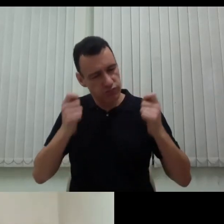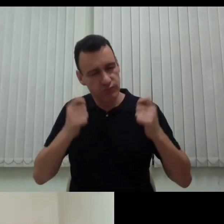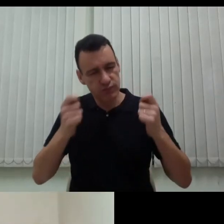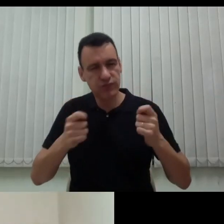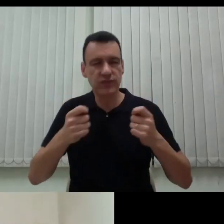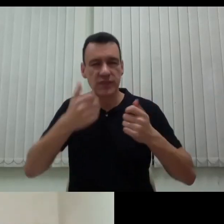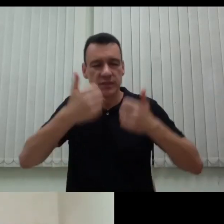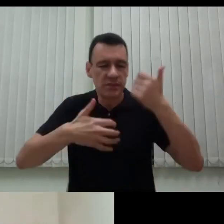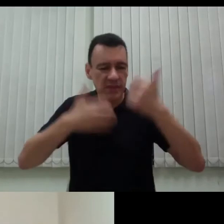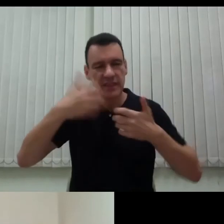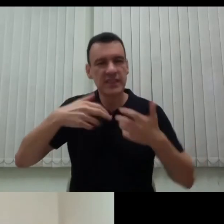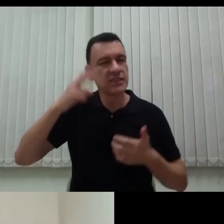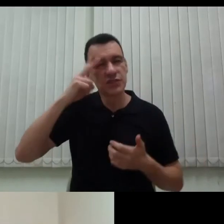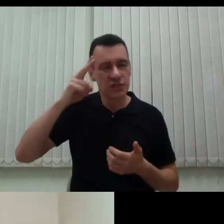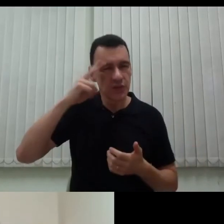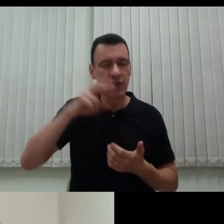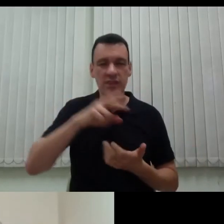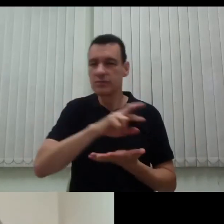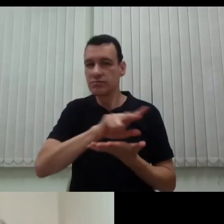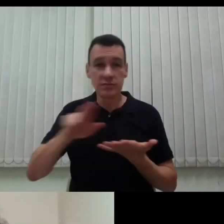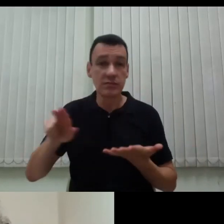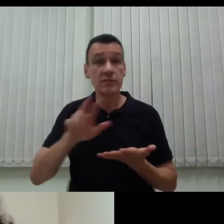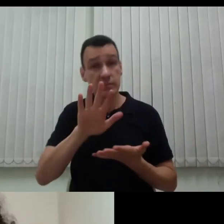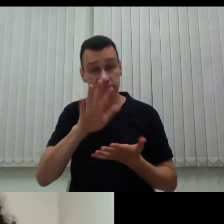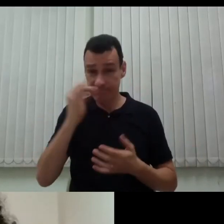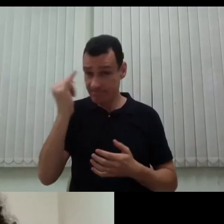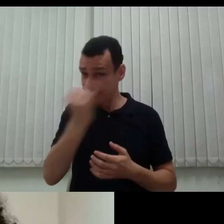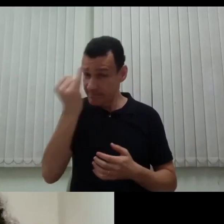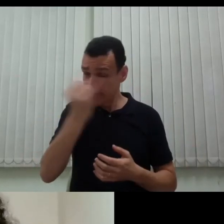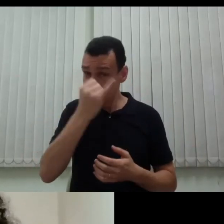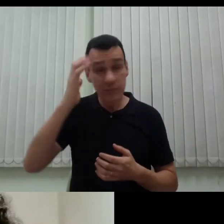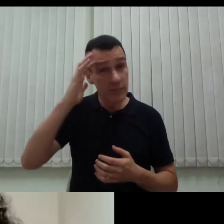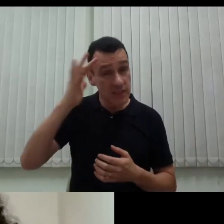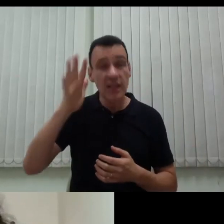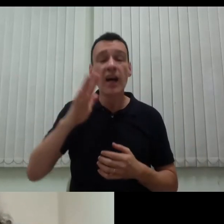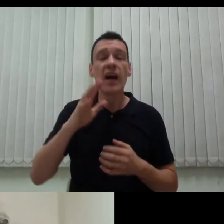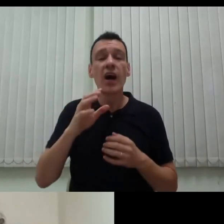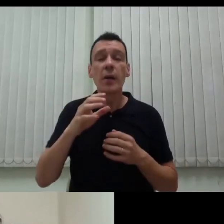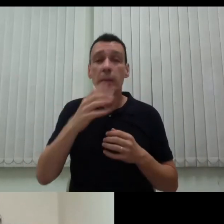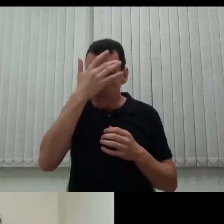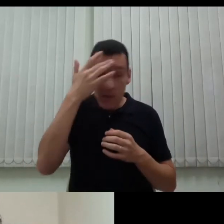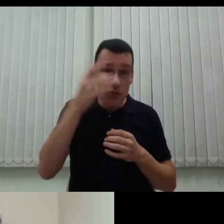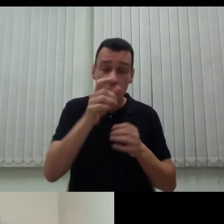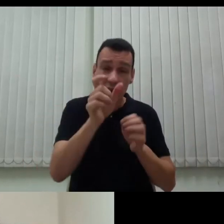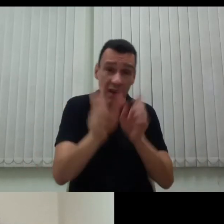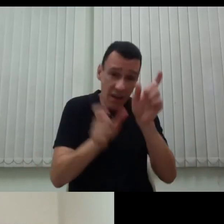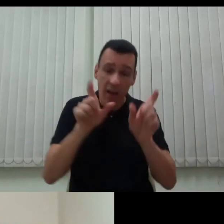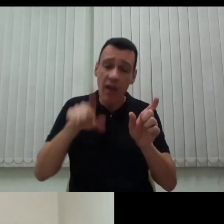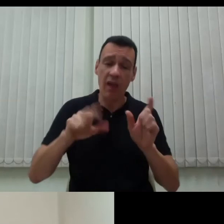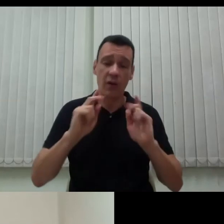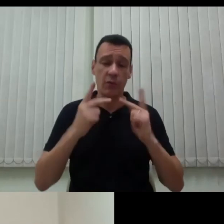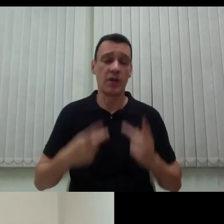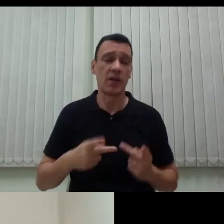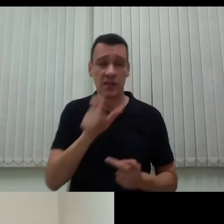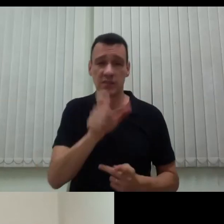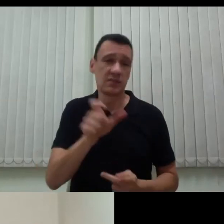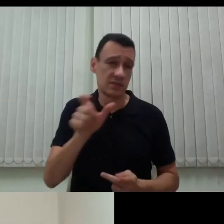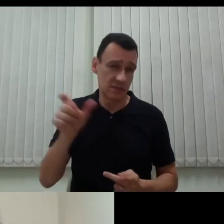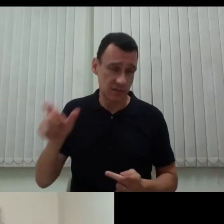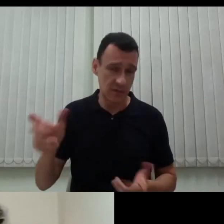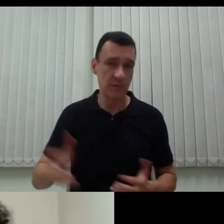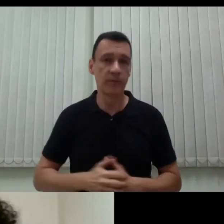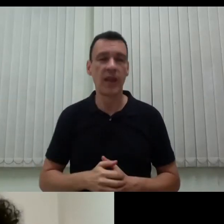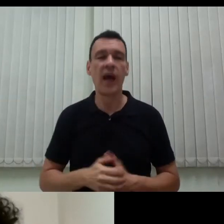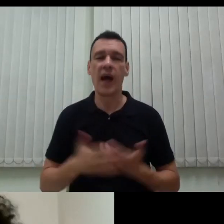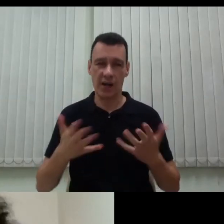pensar na questão da humanidade de pessoas negras, né? A gente vai voltar aqui com a Neide, com a Charlene, com a Bia e com a Karine,